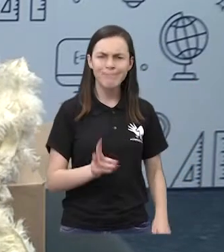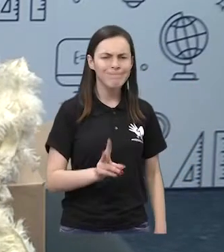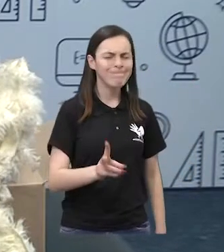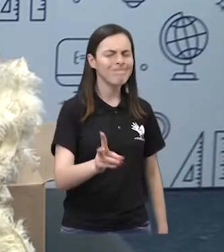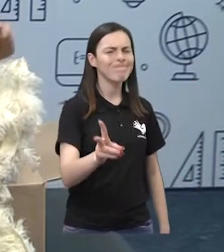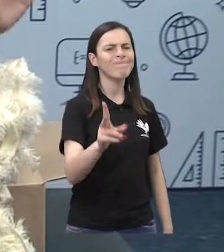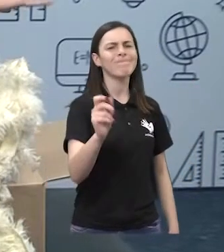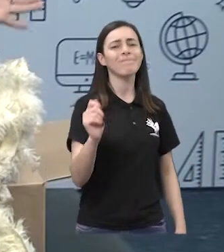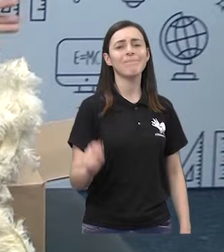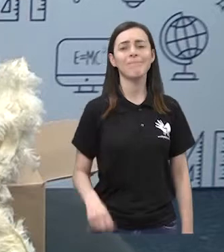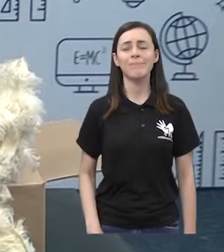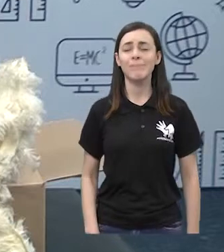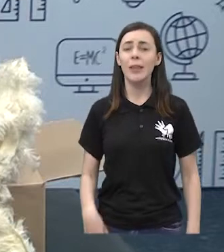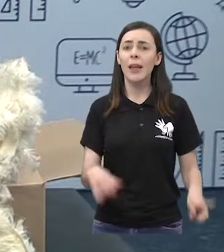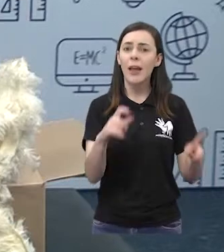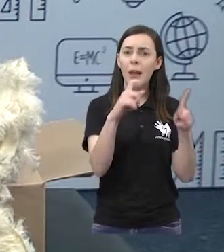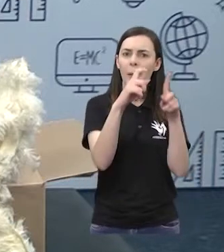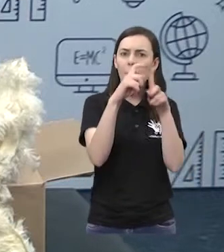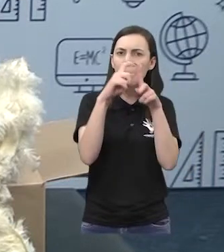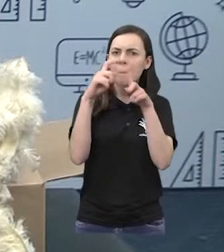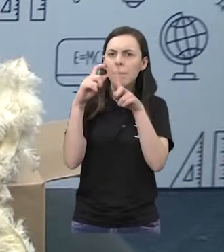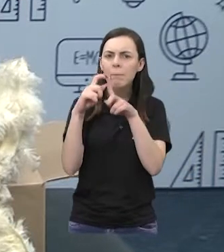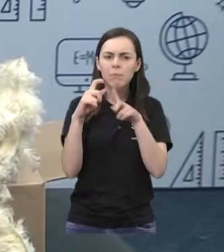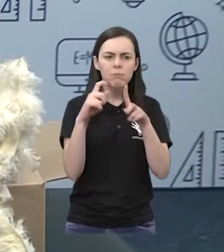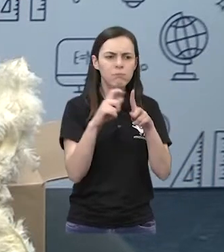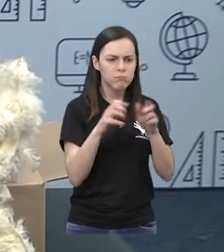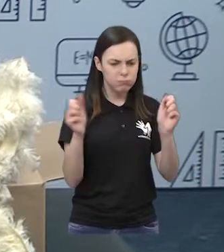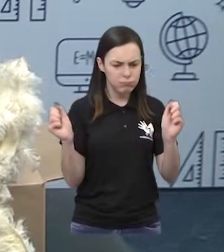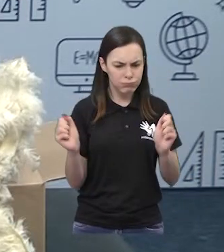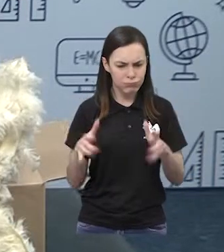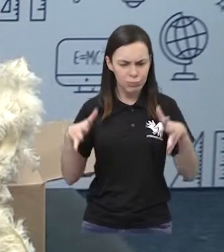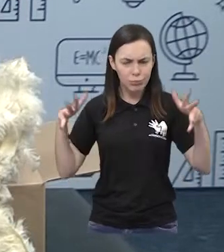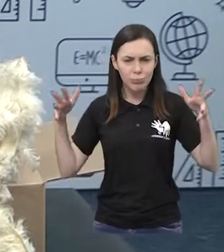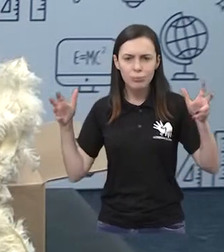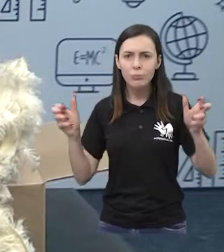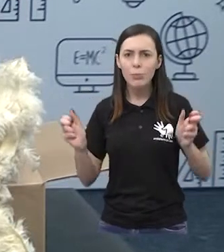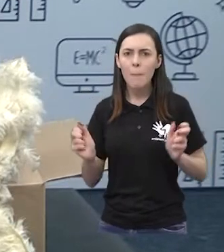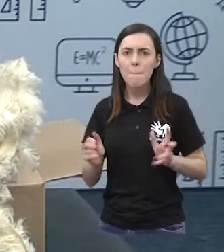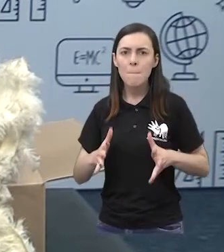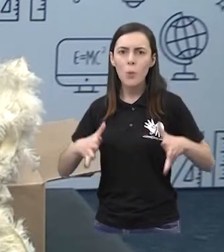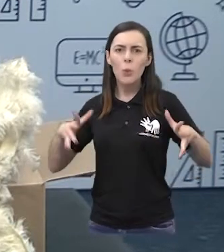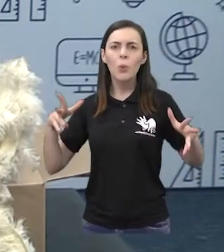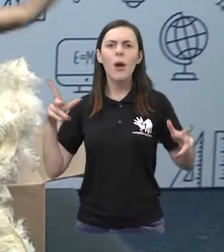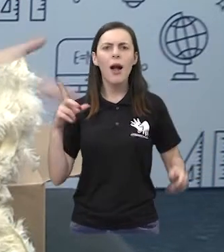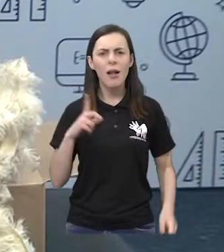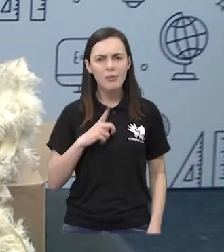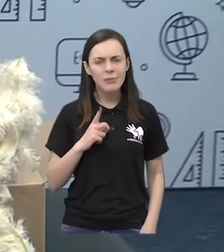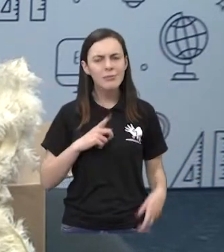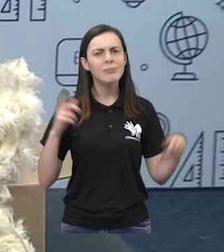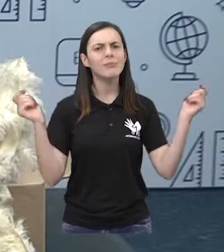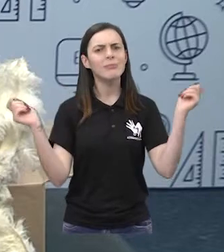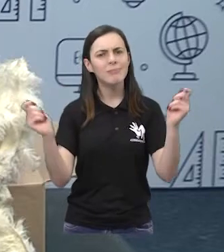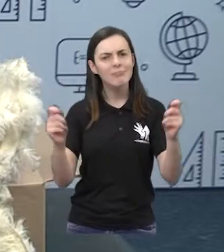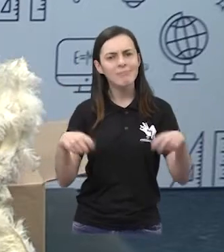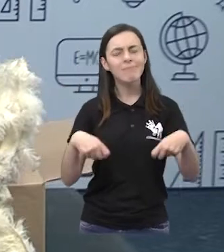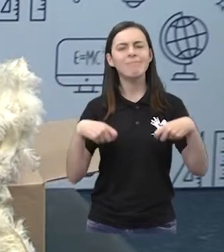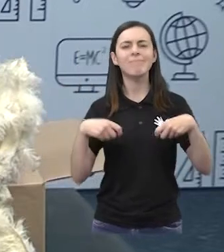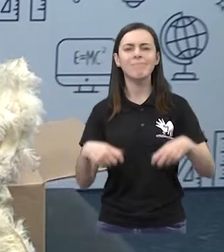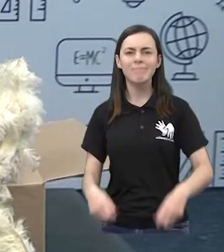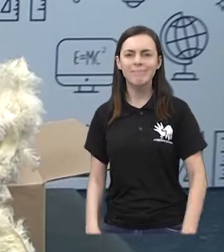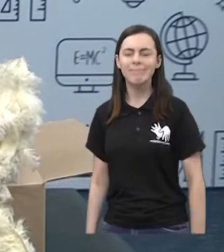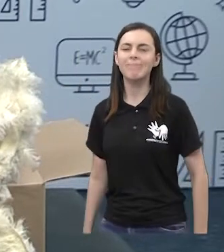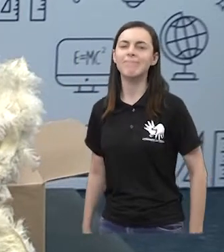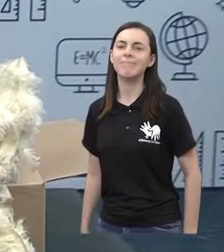tem alá casando fim Pimp pim abra casra